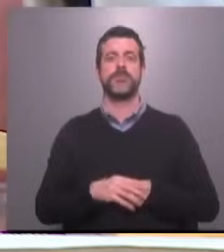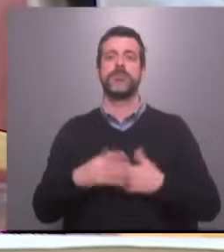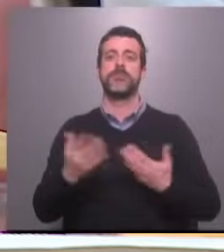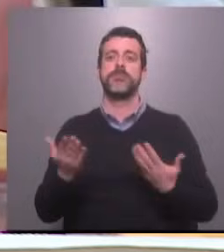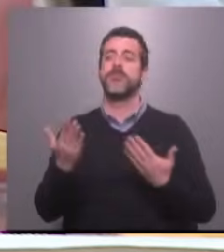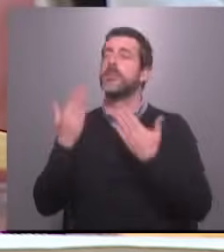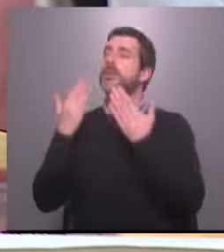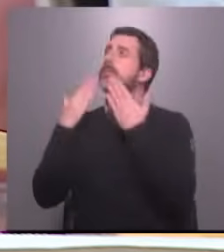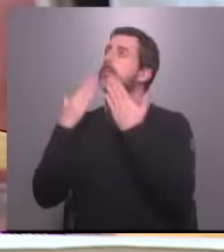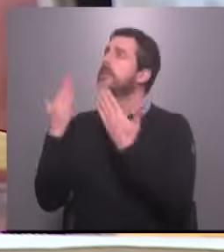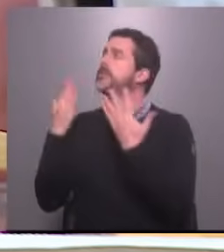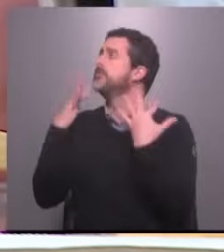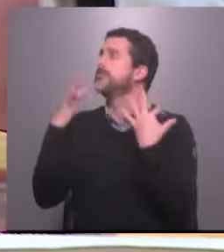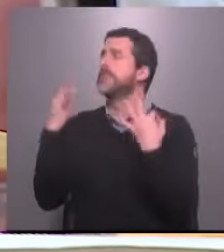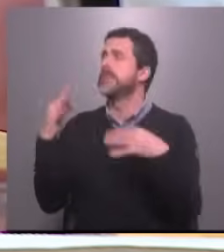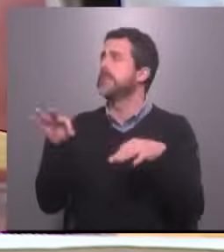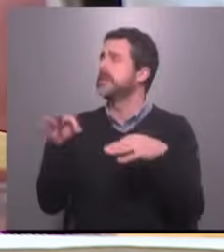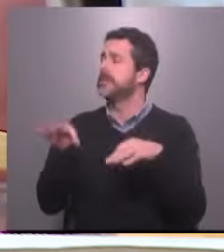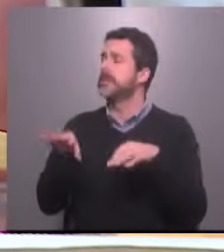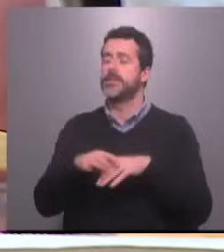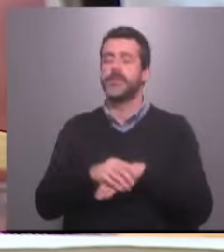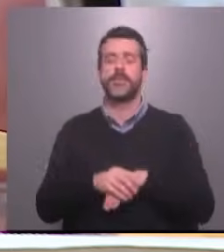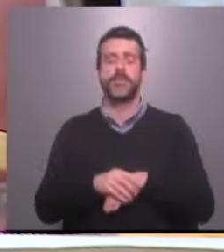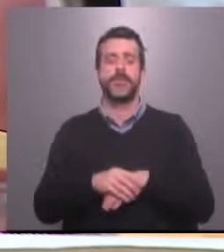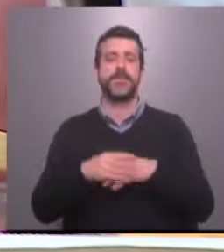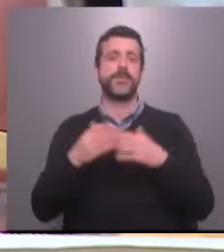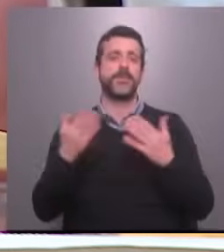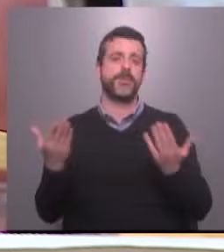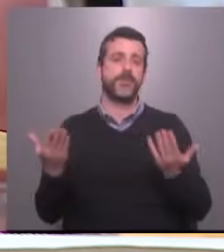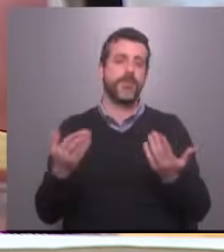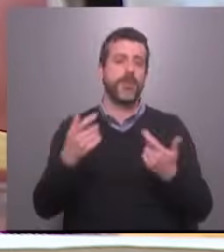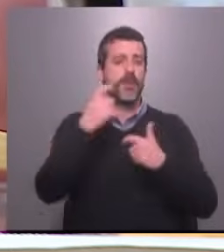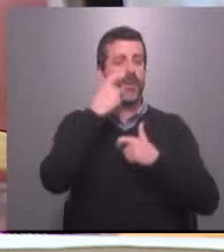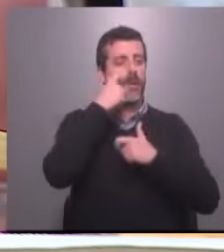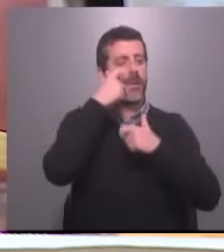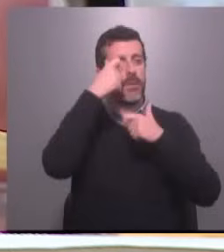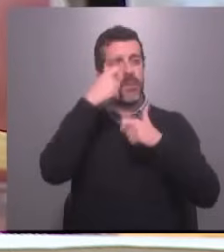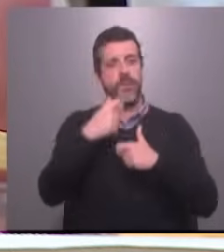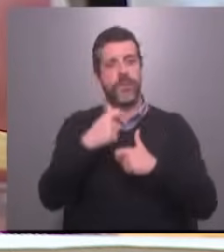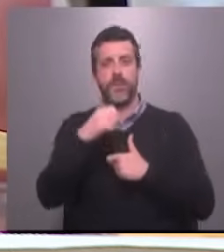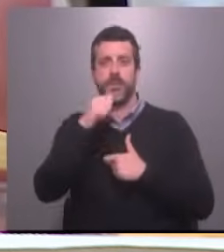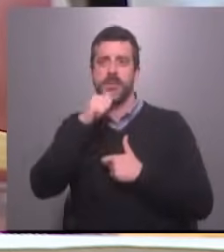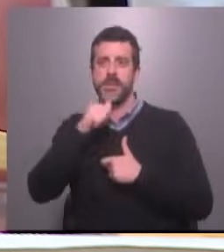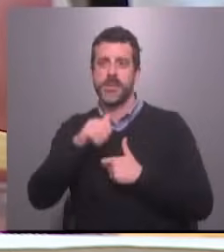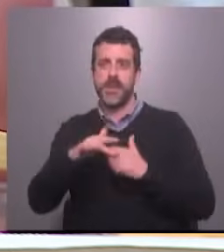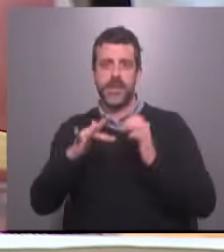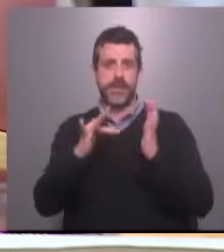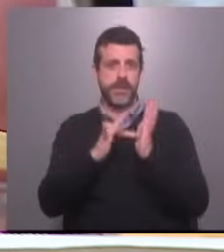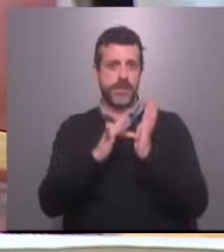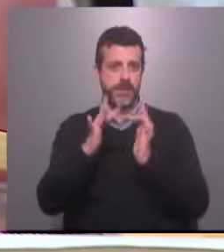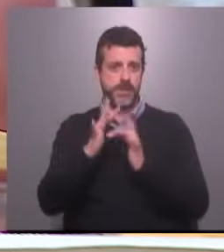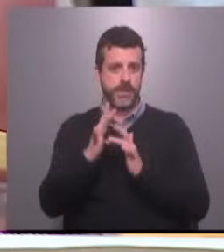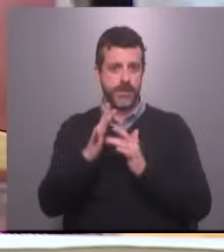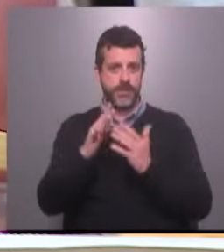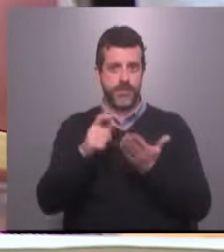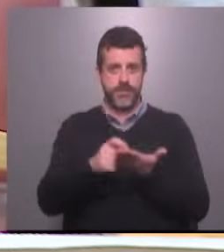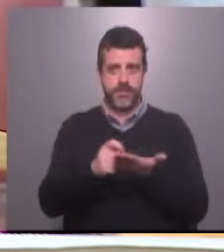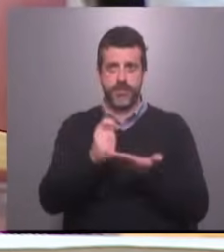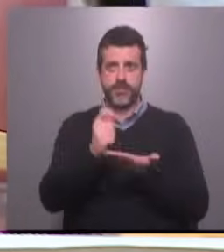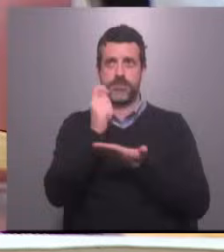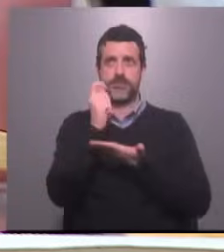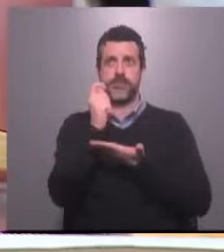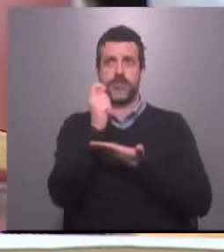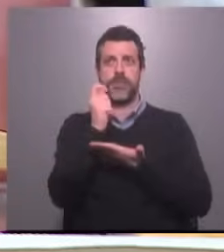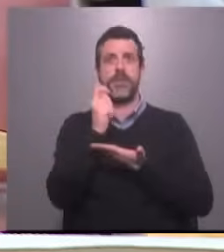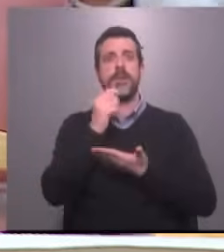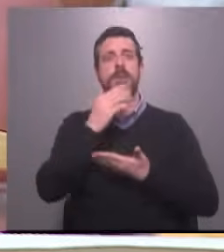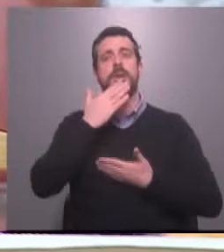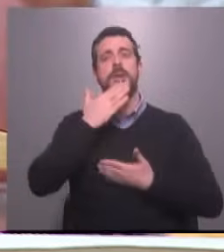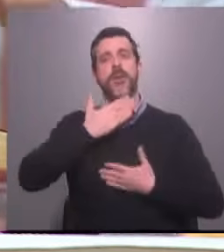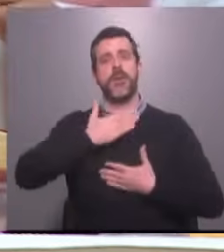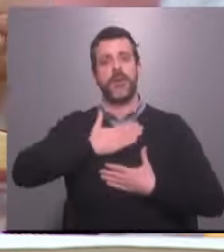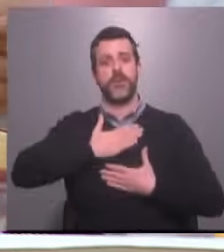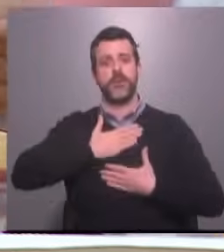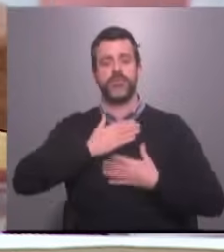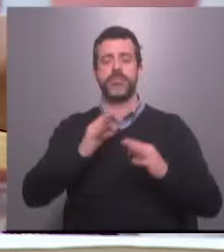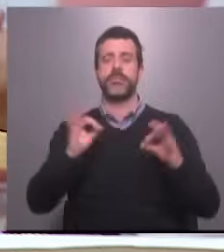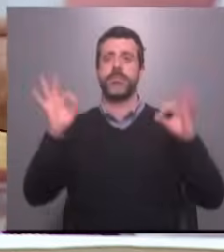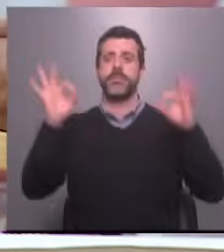mistérios. E humildemente vos suplicamos que, participando no corpo e sangue de